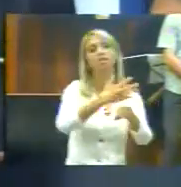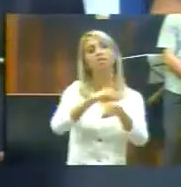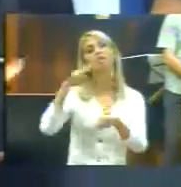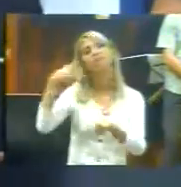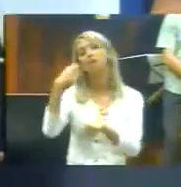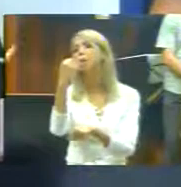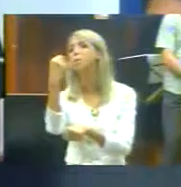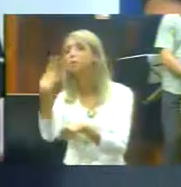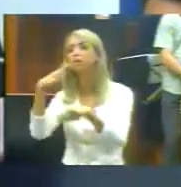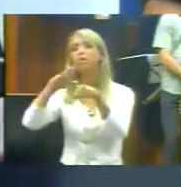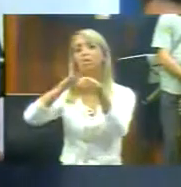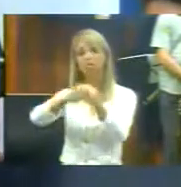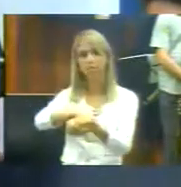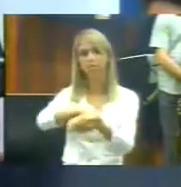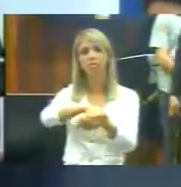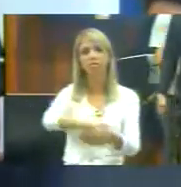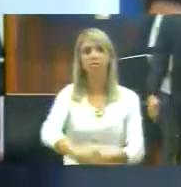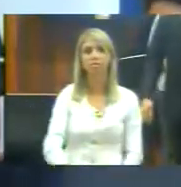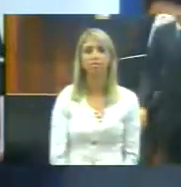noite.